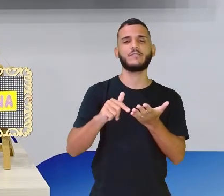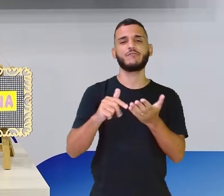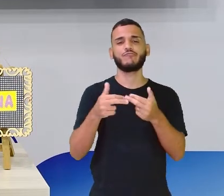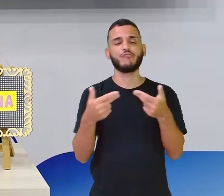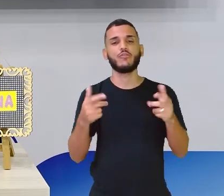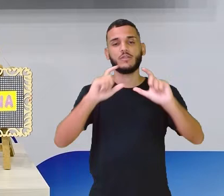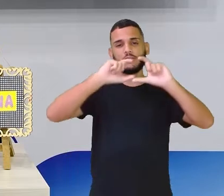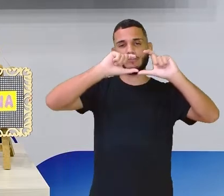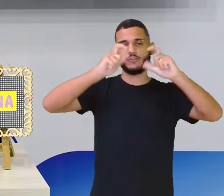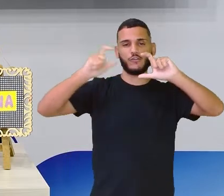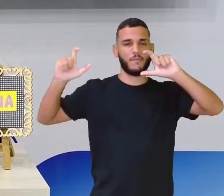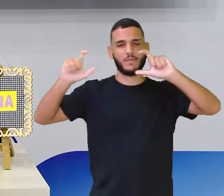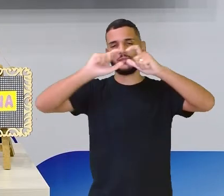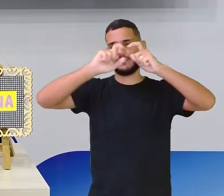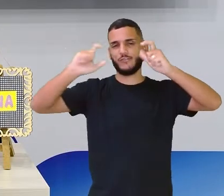geométricos,